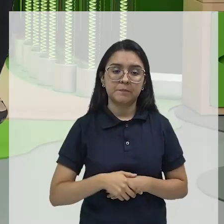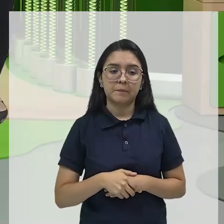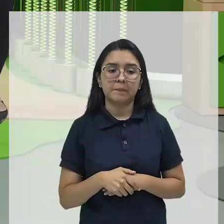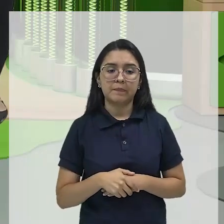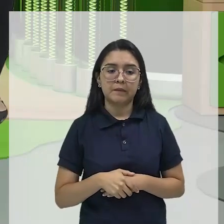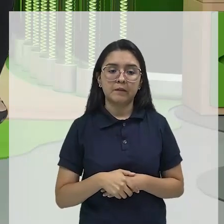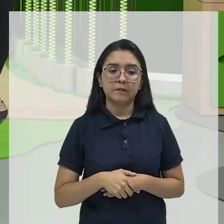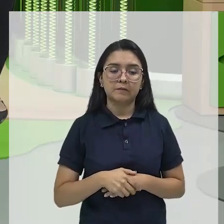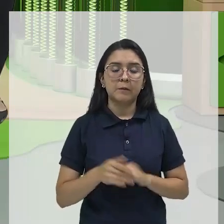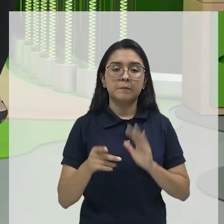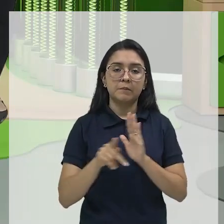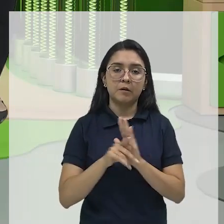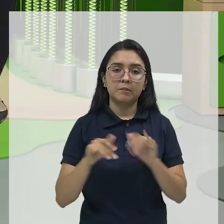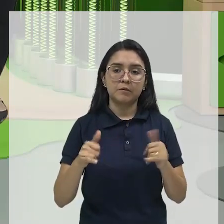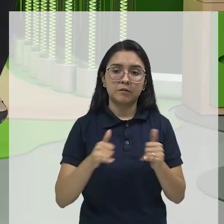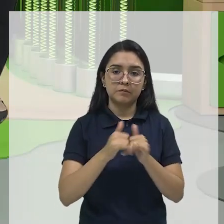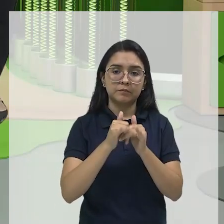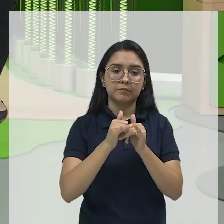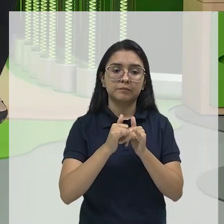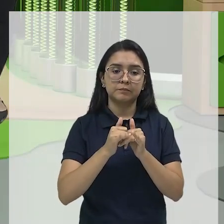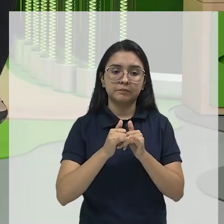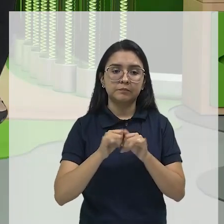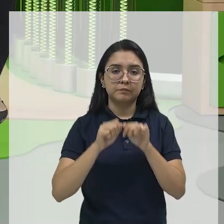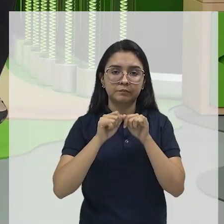elétrica obtida das hidrelétricas que